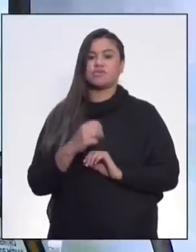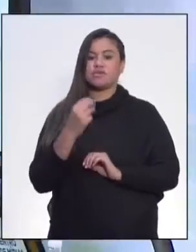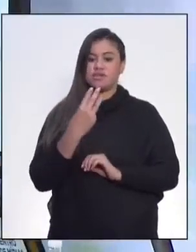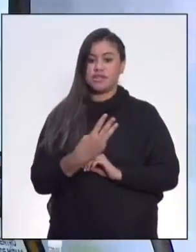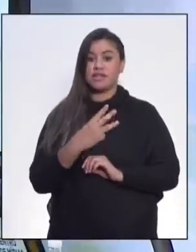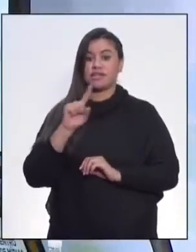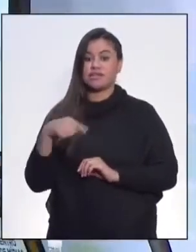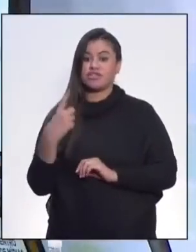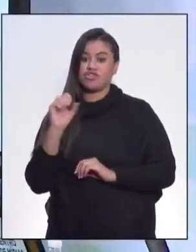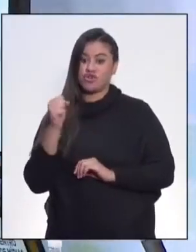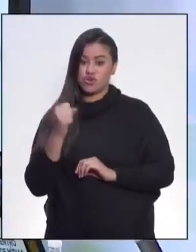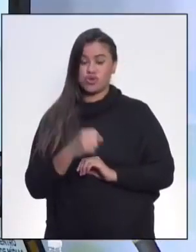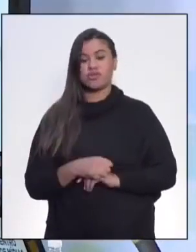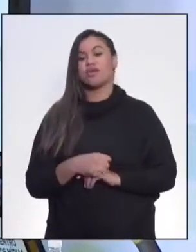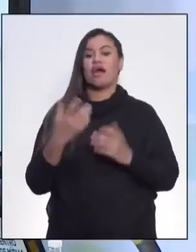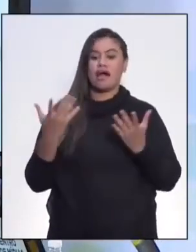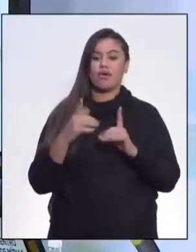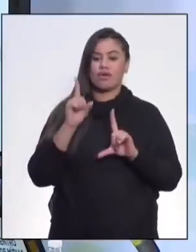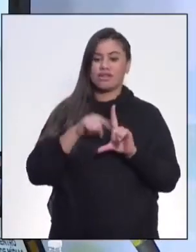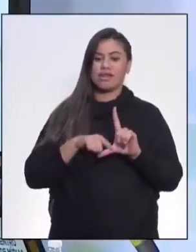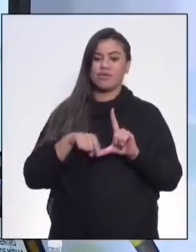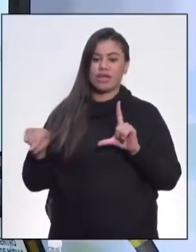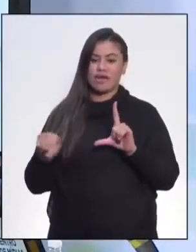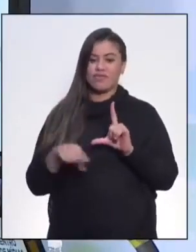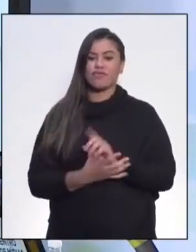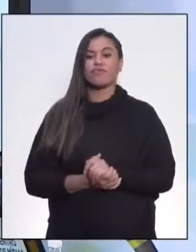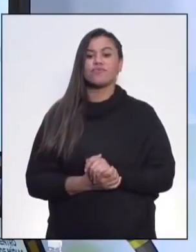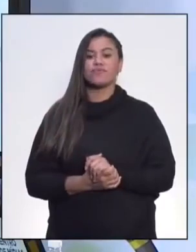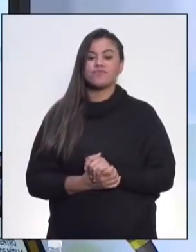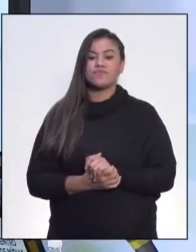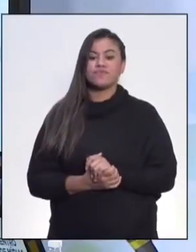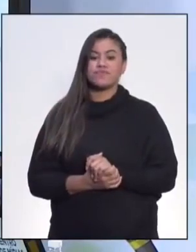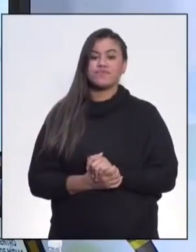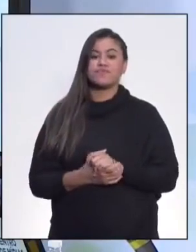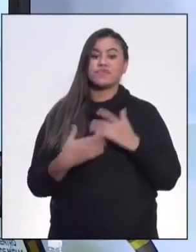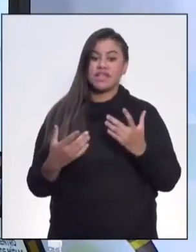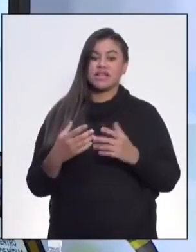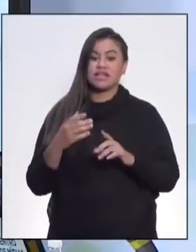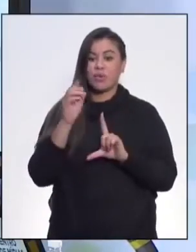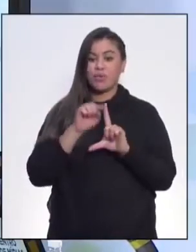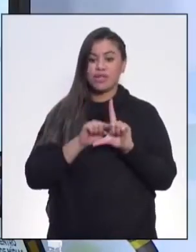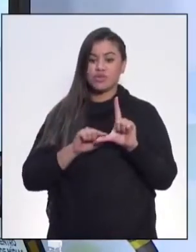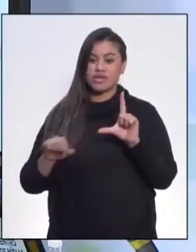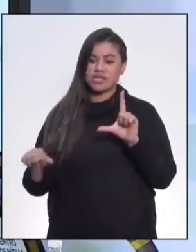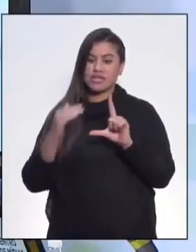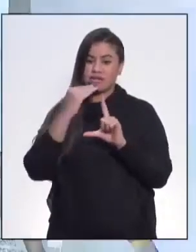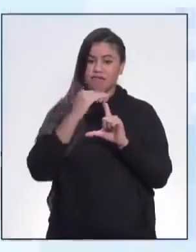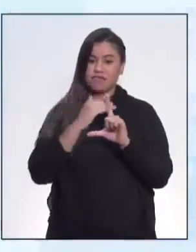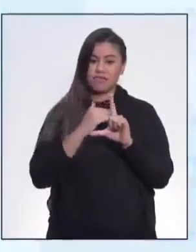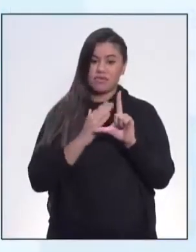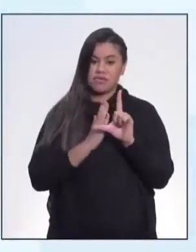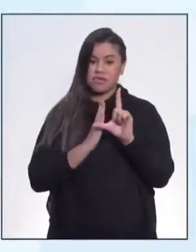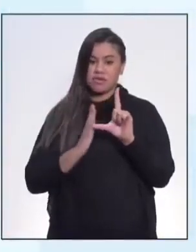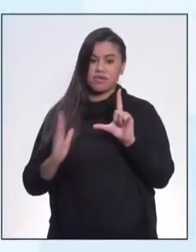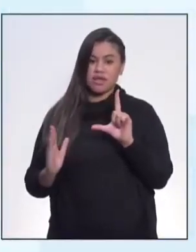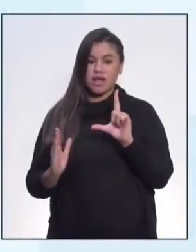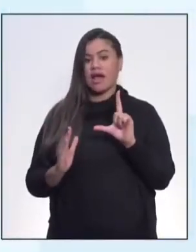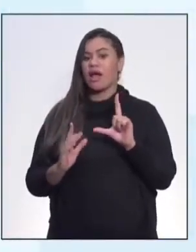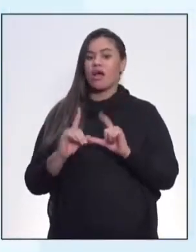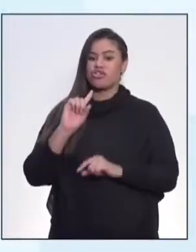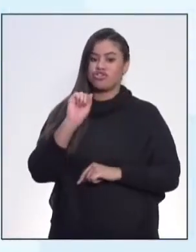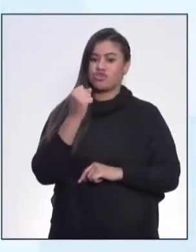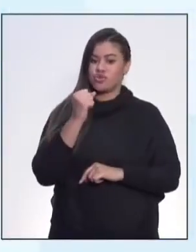a gente vai fazer um gráfico. Então, próximo slide, por favor. Aí eu fiz um plano cartesiano, mas também, de novo, eu não cheguei lá no 18, no